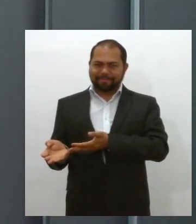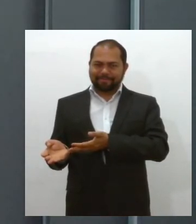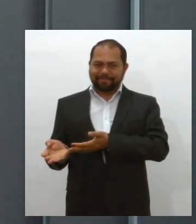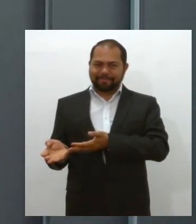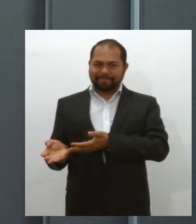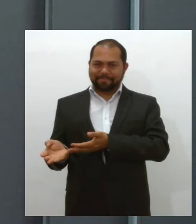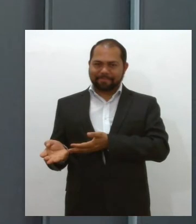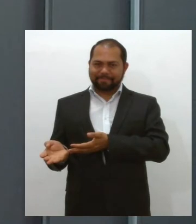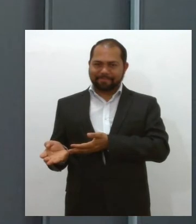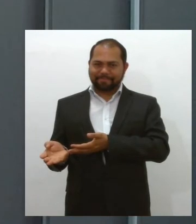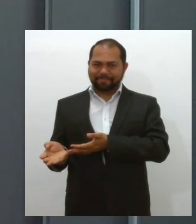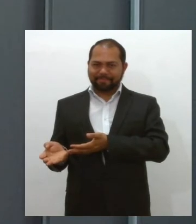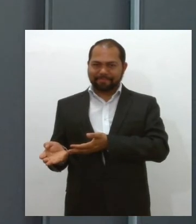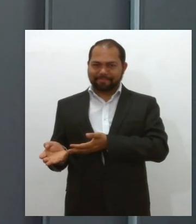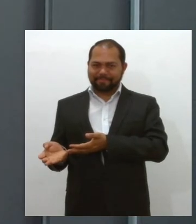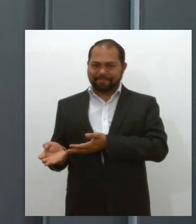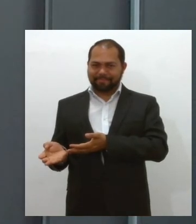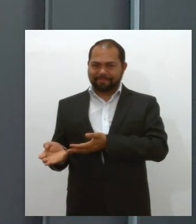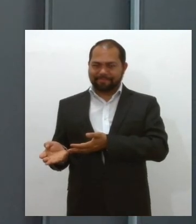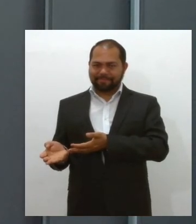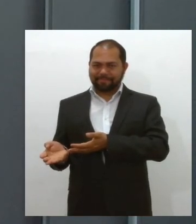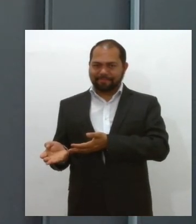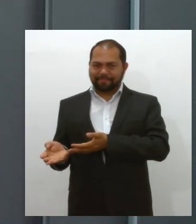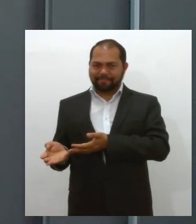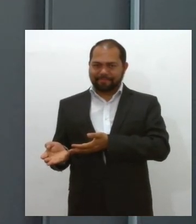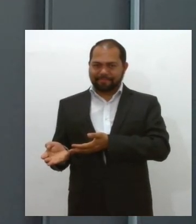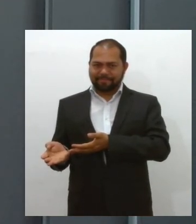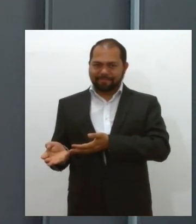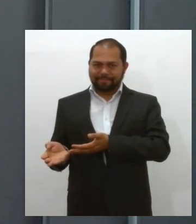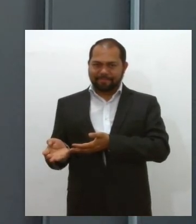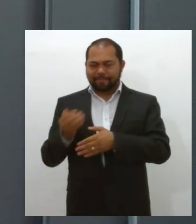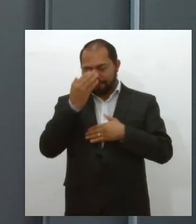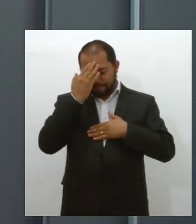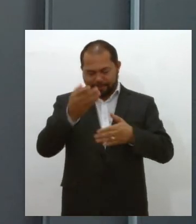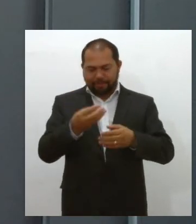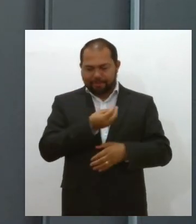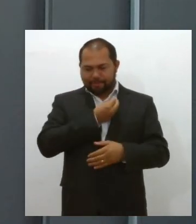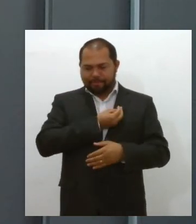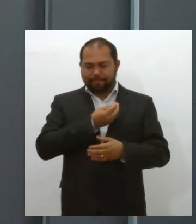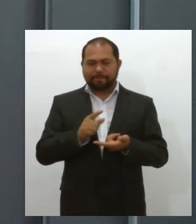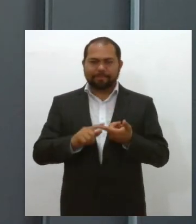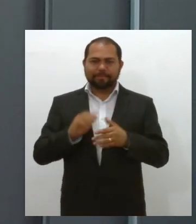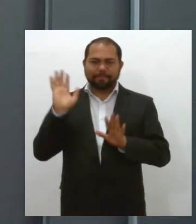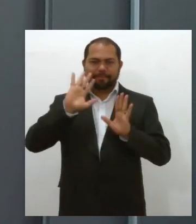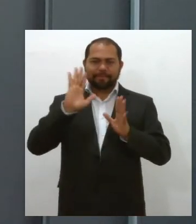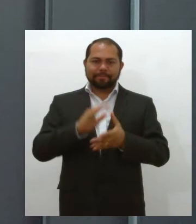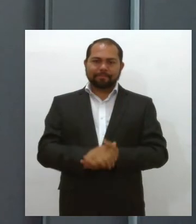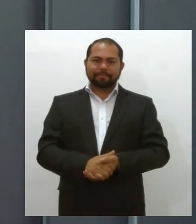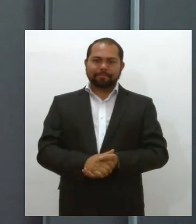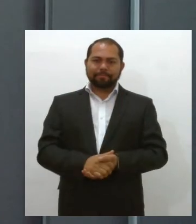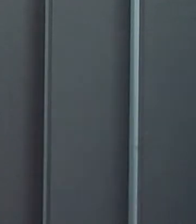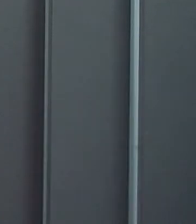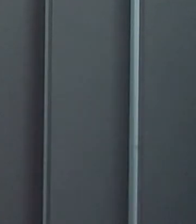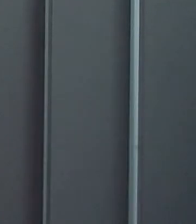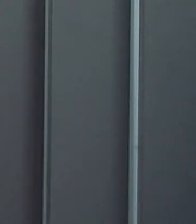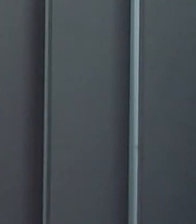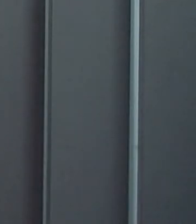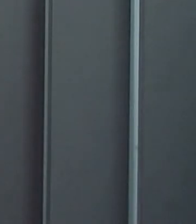todo o conteúdo disponível no nosso canal do YouTube. Obrigada pela companhia e até o nosso próximo encontro. Tchau, tchau, até lá.